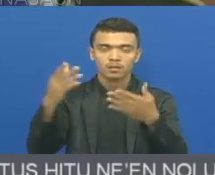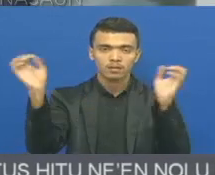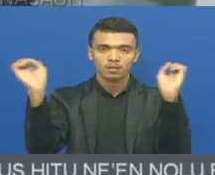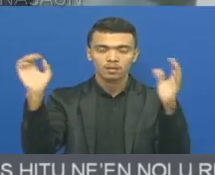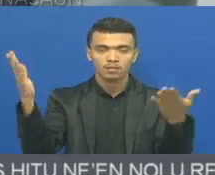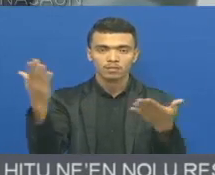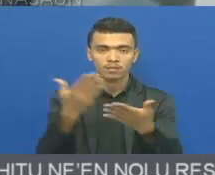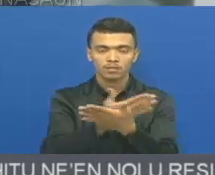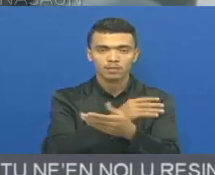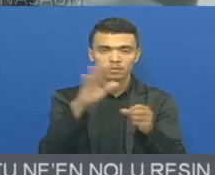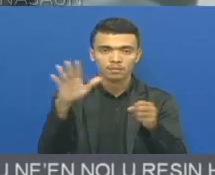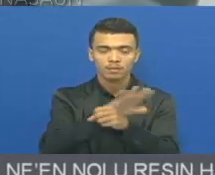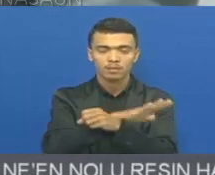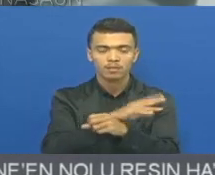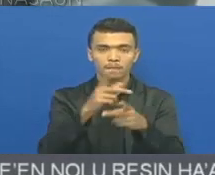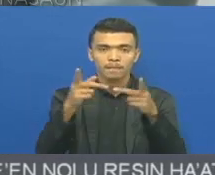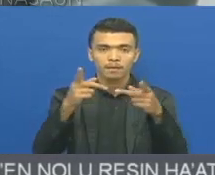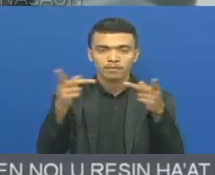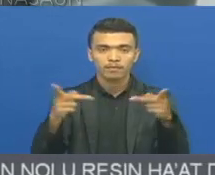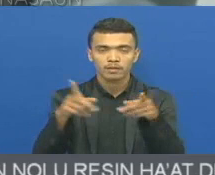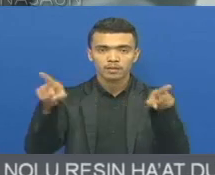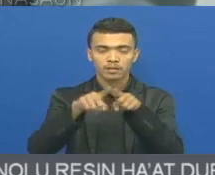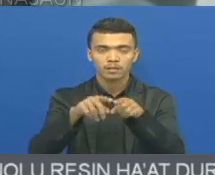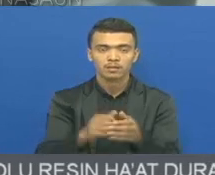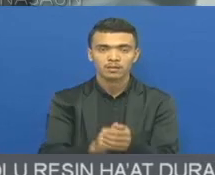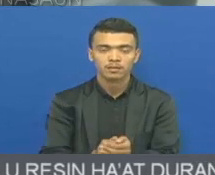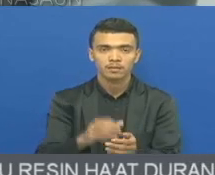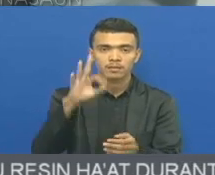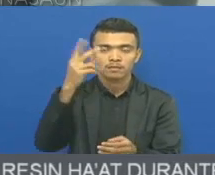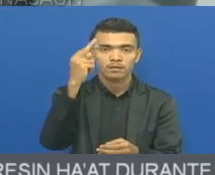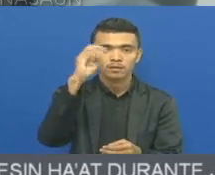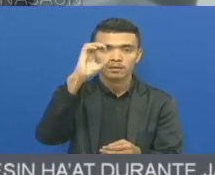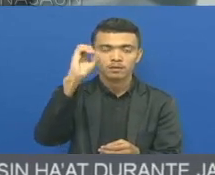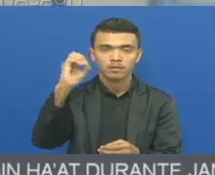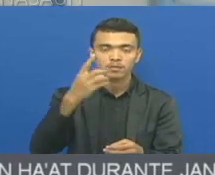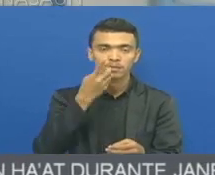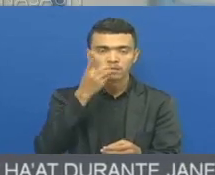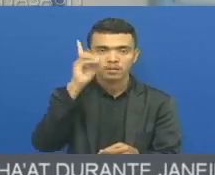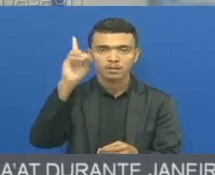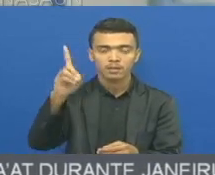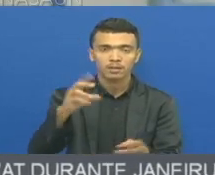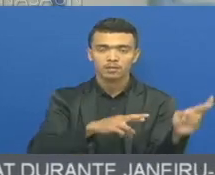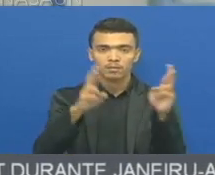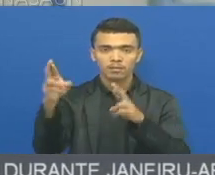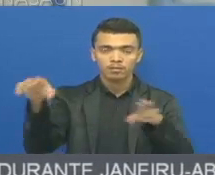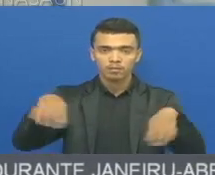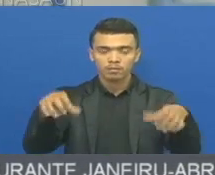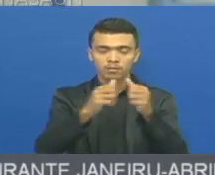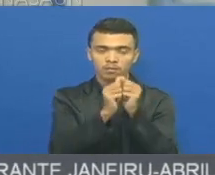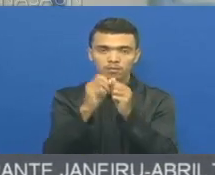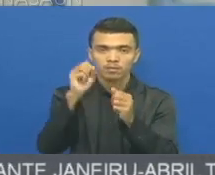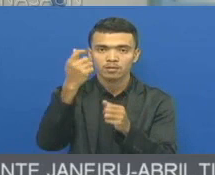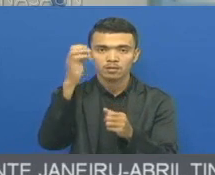completo. E refatem Hanesan, secretário município Cova Lima, Francisco de Jesus Alves, declara, pronto coopera o estai, onde